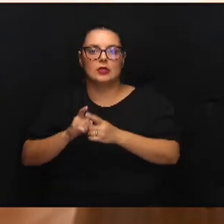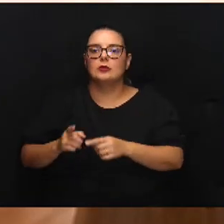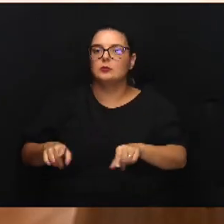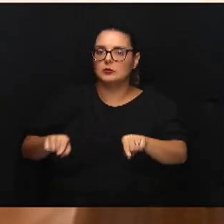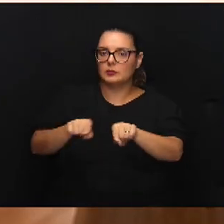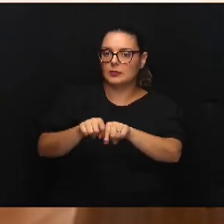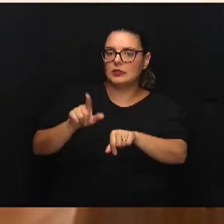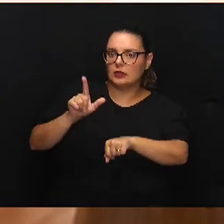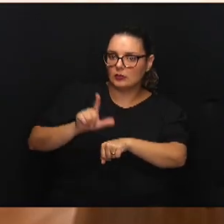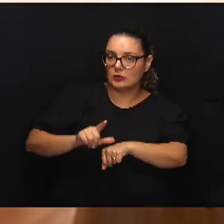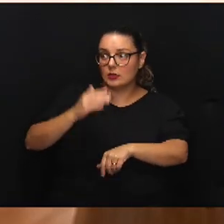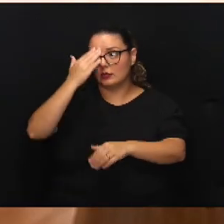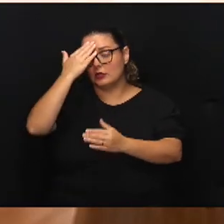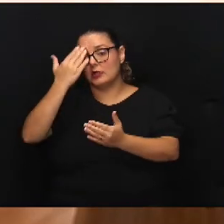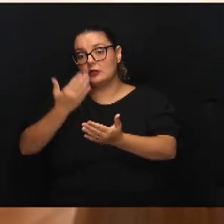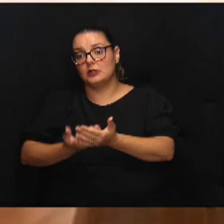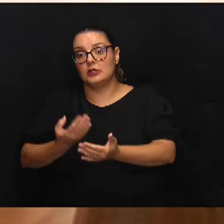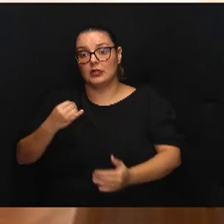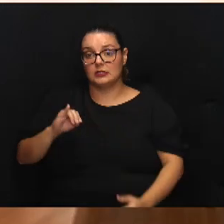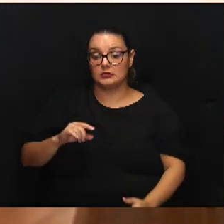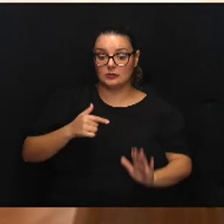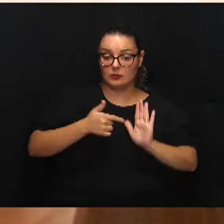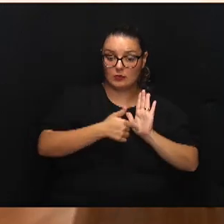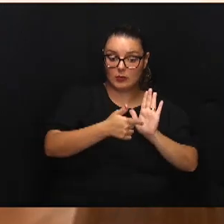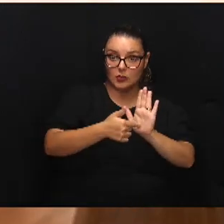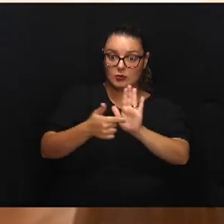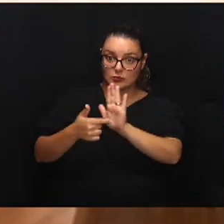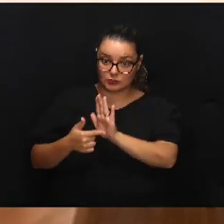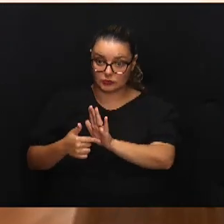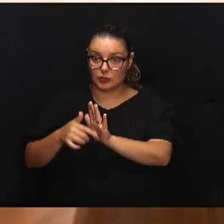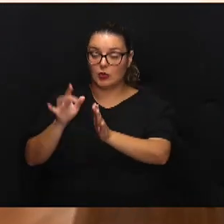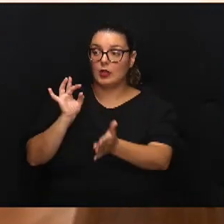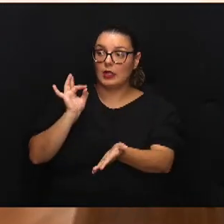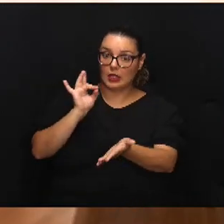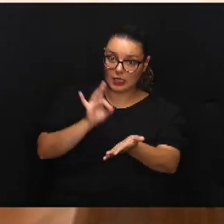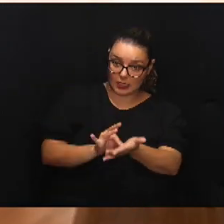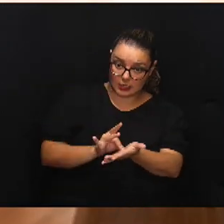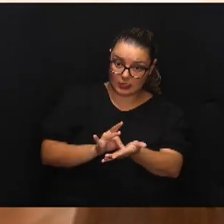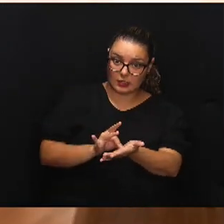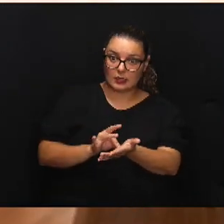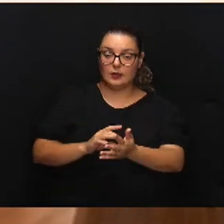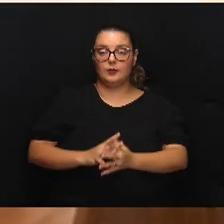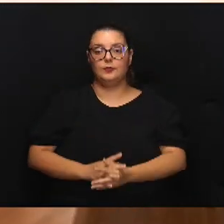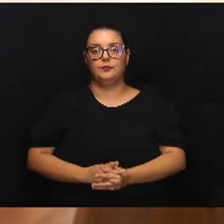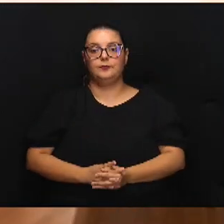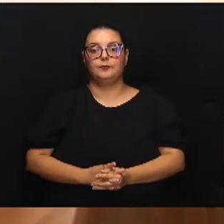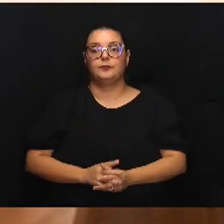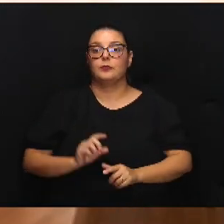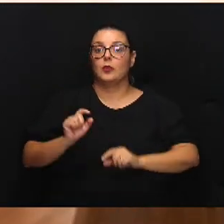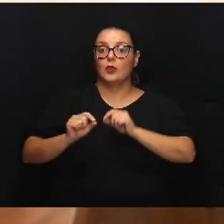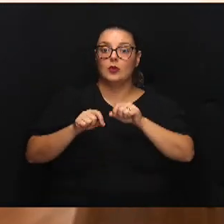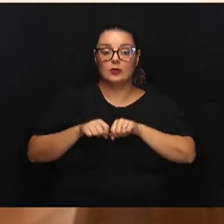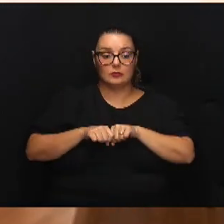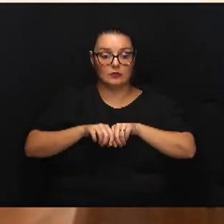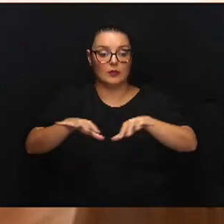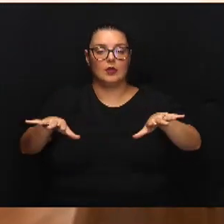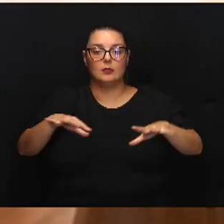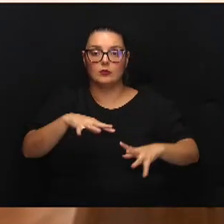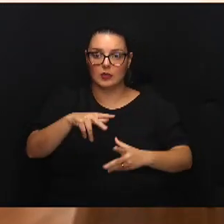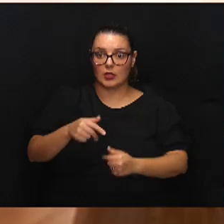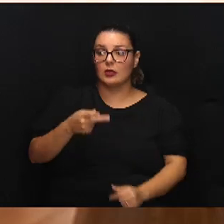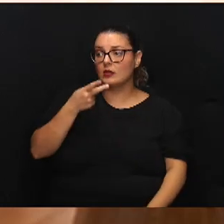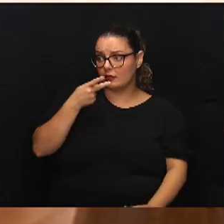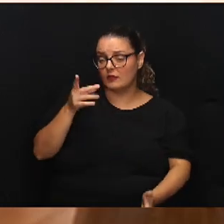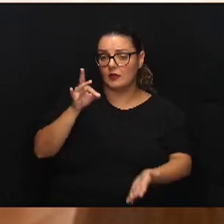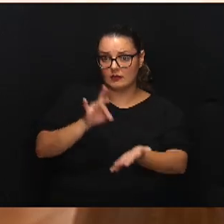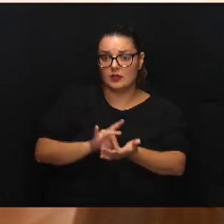Então, eu acredito que se a gente mostrar o que é real mesmo, né? O que elas vão passar para o mundo e falar a verdade